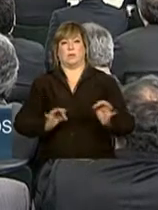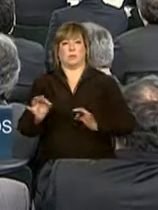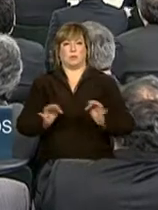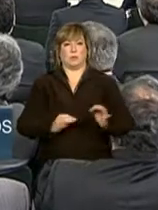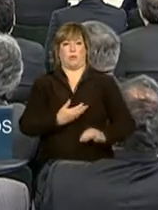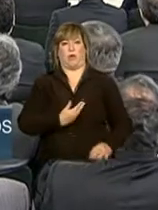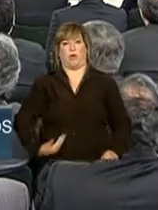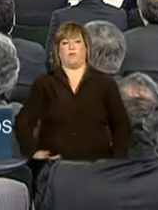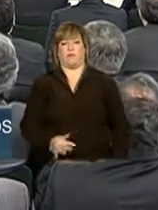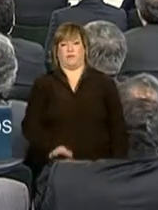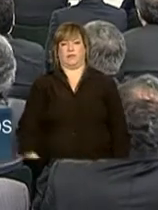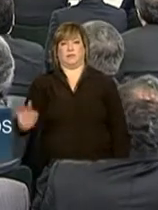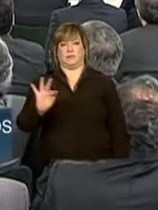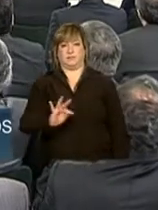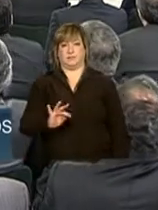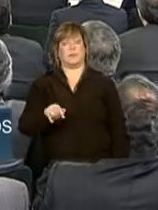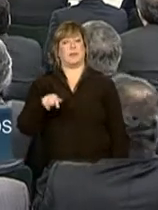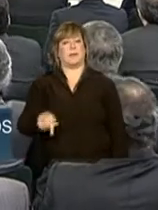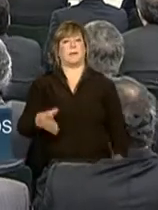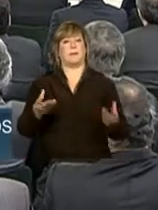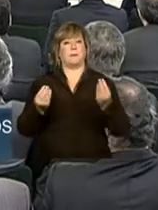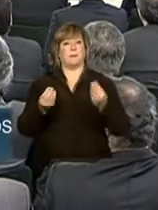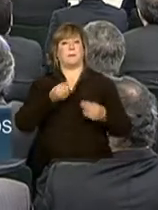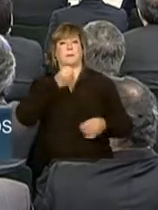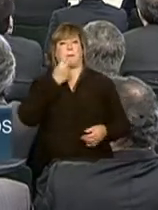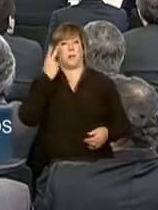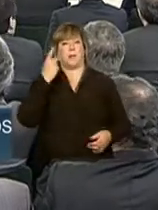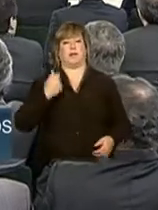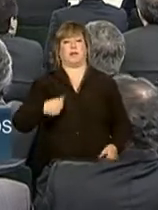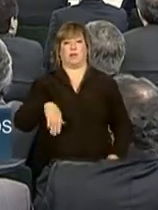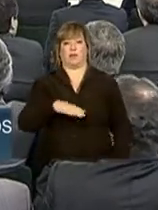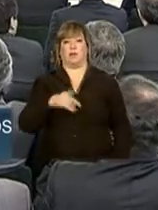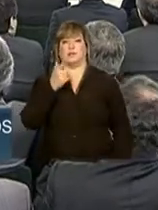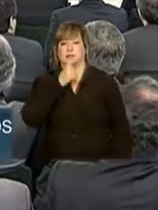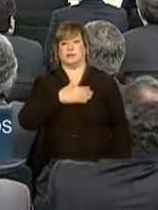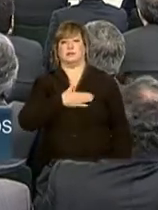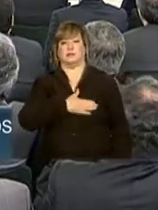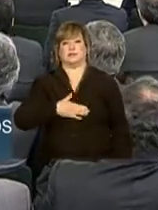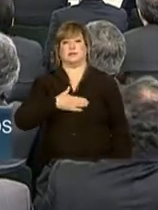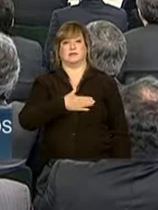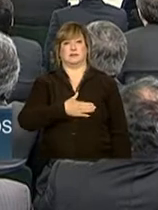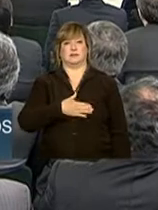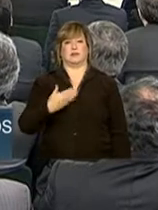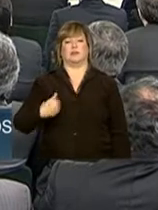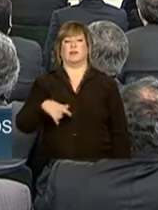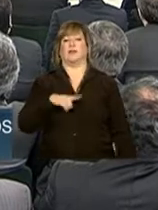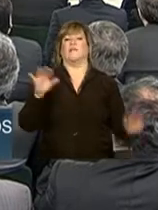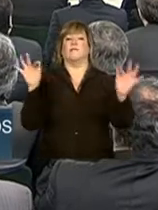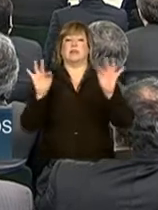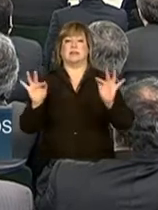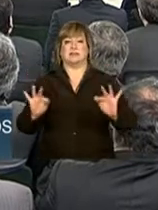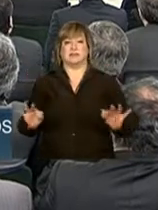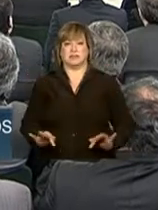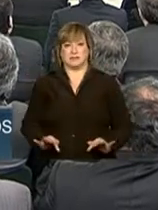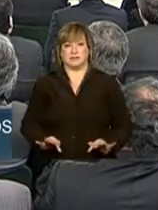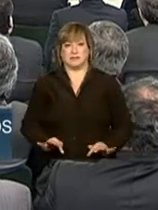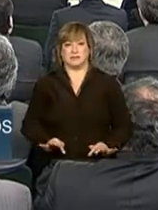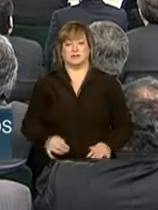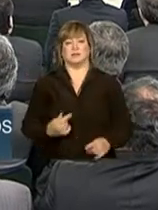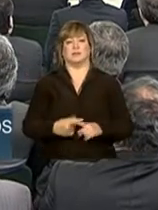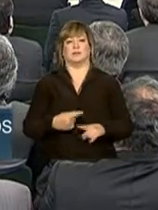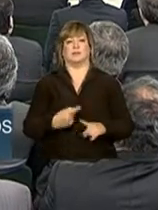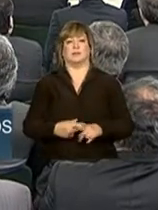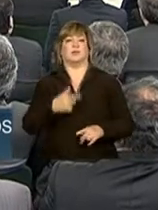robustos do governo federal. E isso é muito para nós. Nós estamos satisfeitos, nós estamos felizes